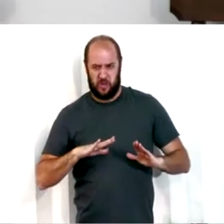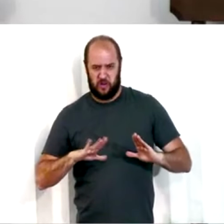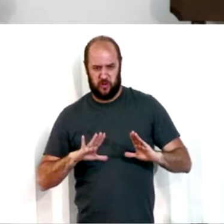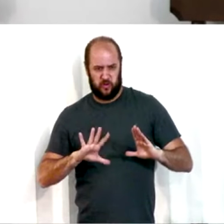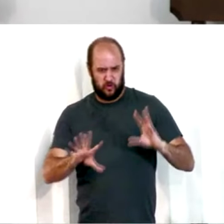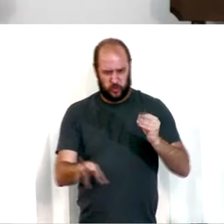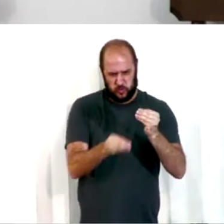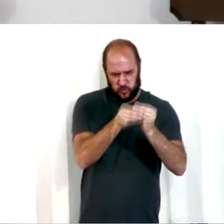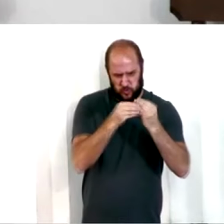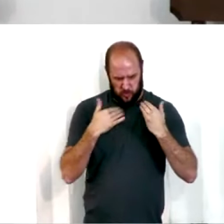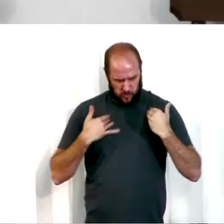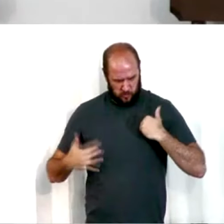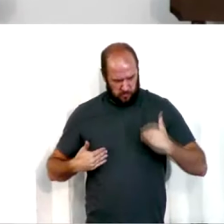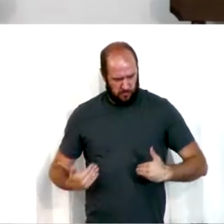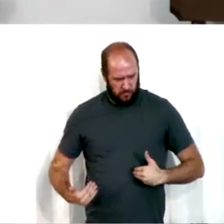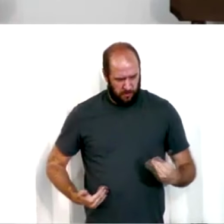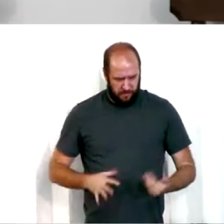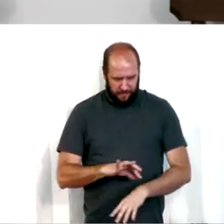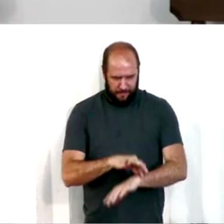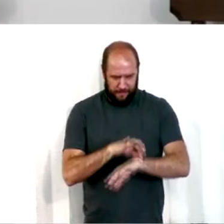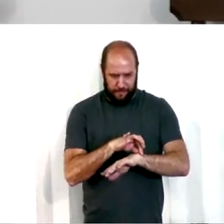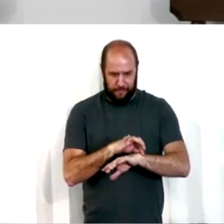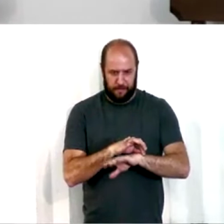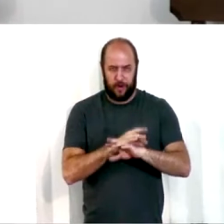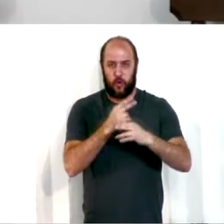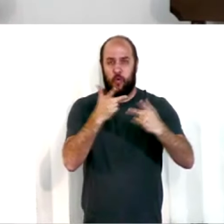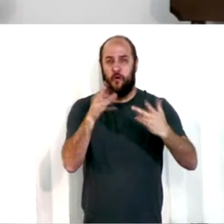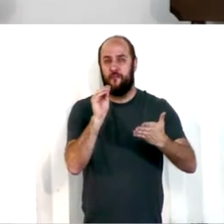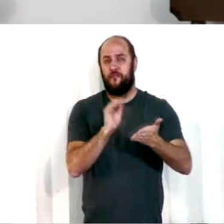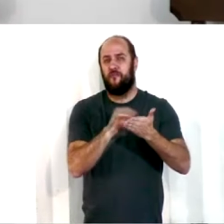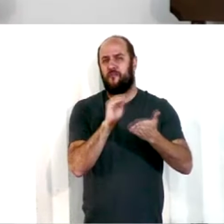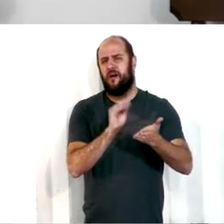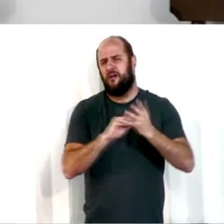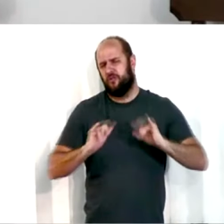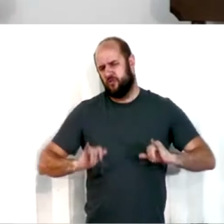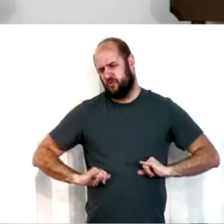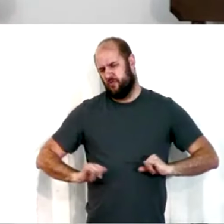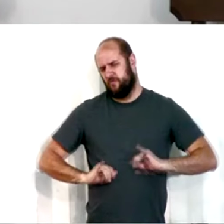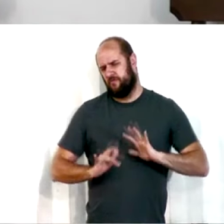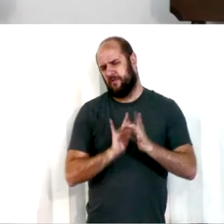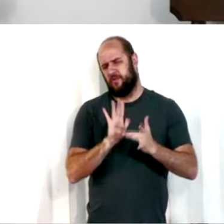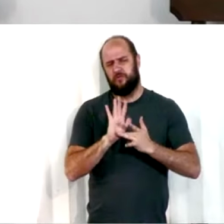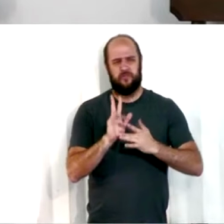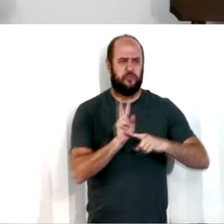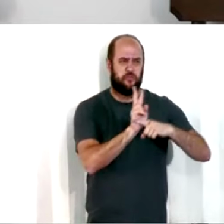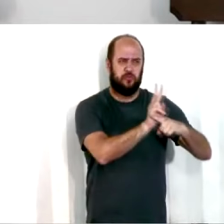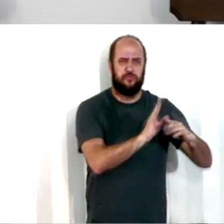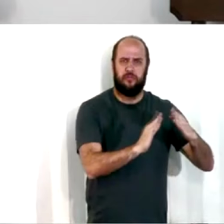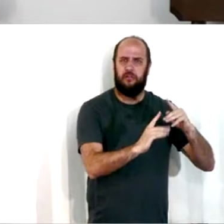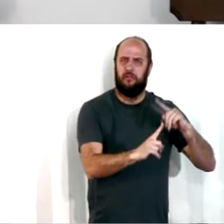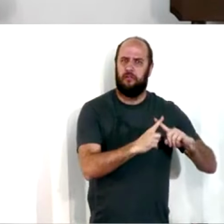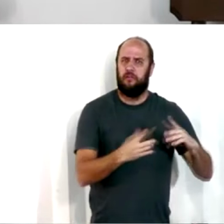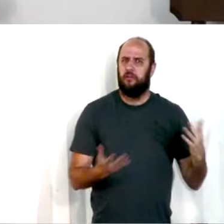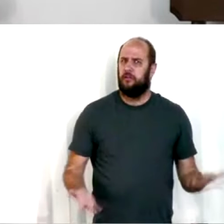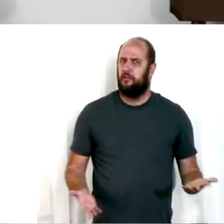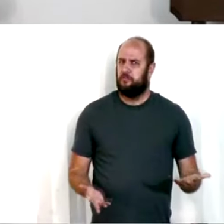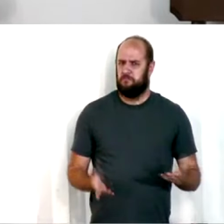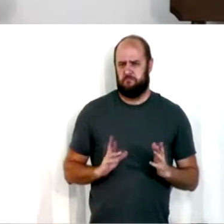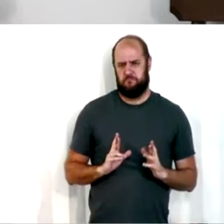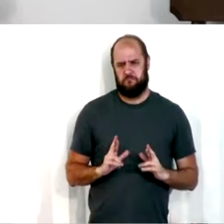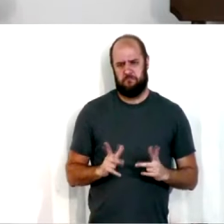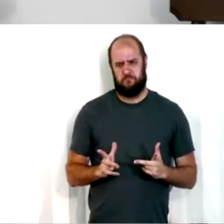na sua carne o que faltava das aflições de Cristo a favor da igreja? O que